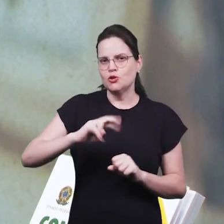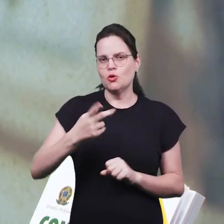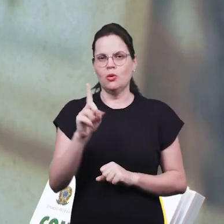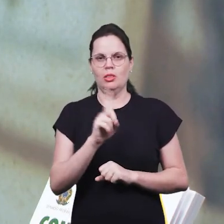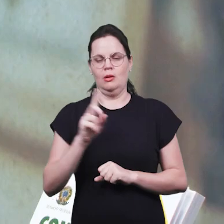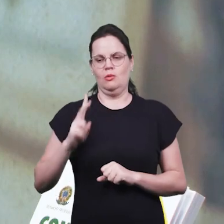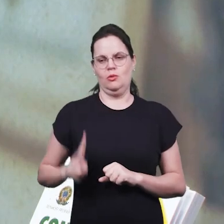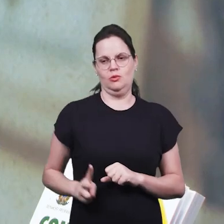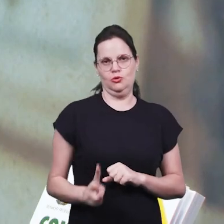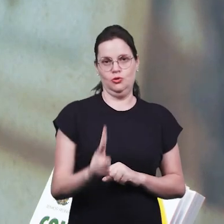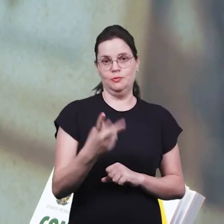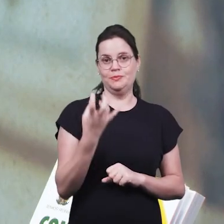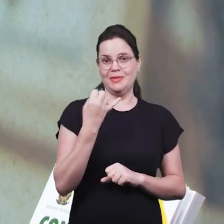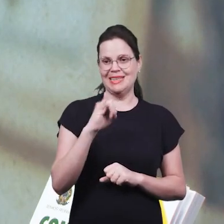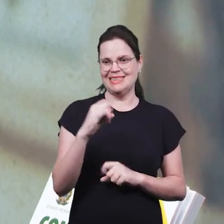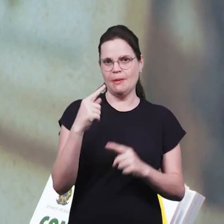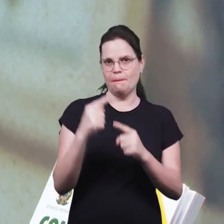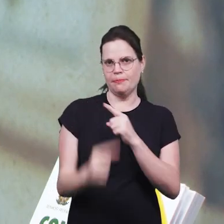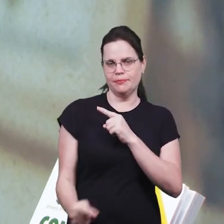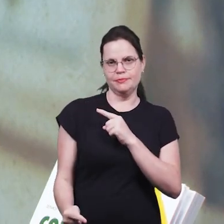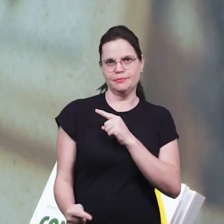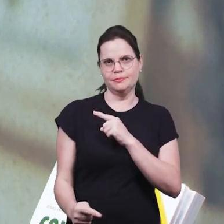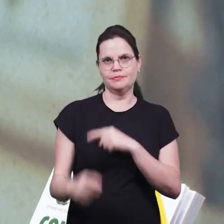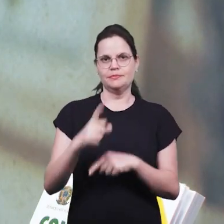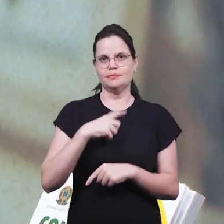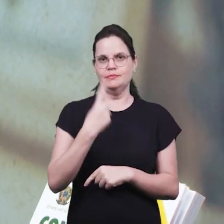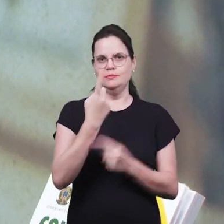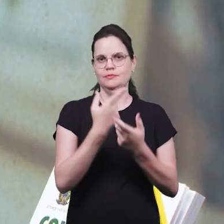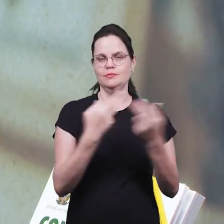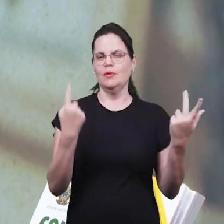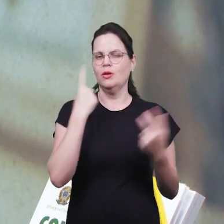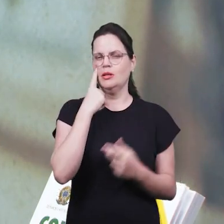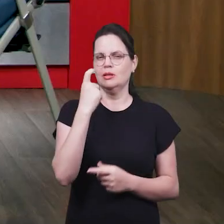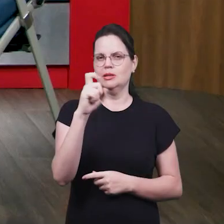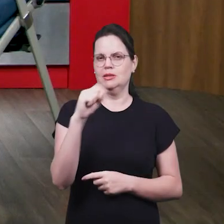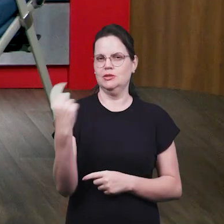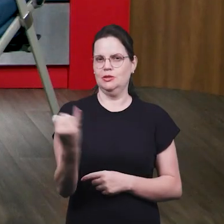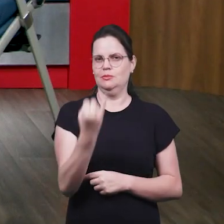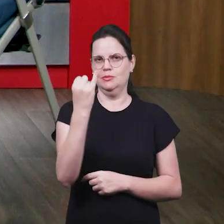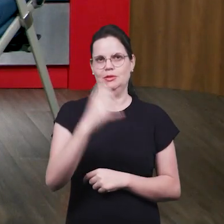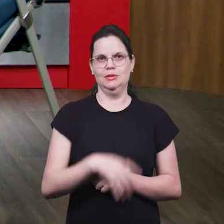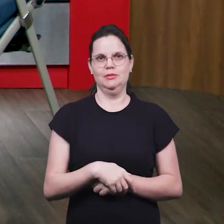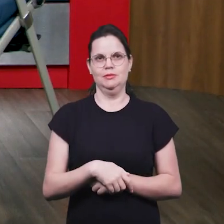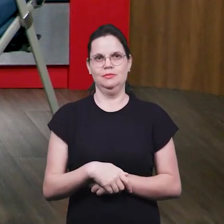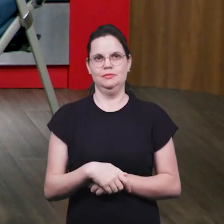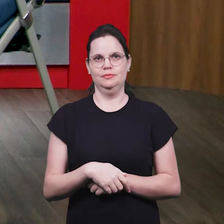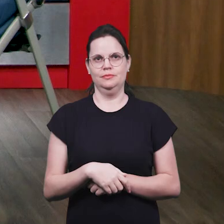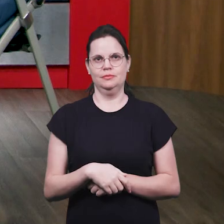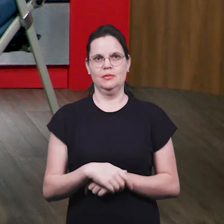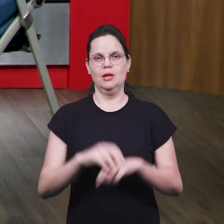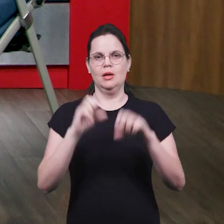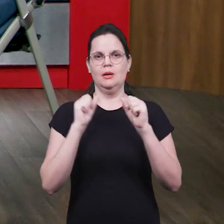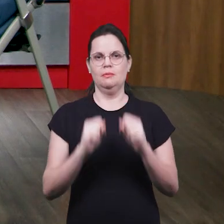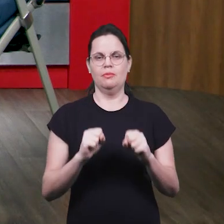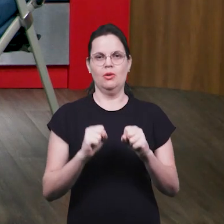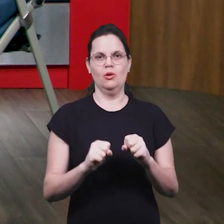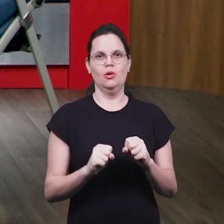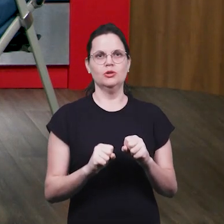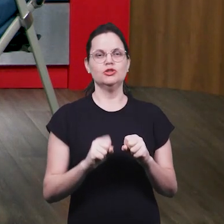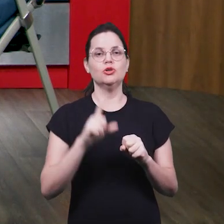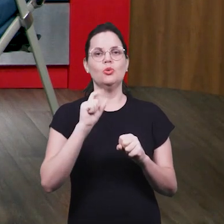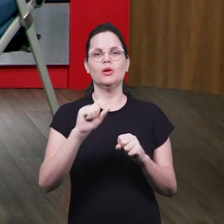exposição. Se for vedado, aí tem uma coisa muito importante, doutor Rodrigo. Ela poderá se afastar daquele